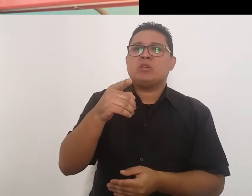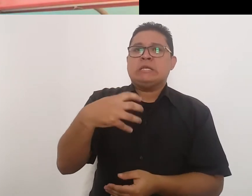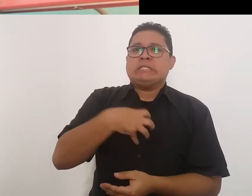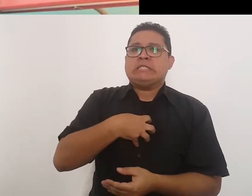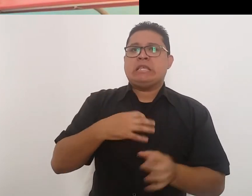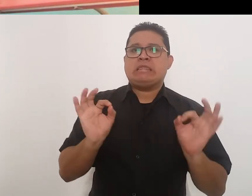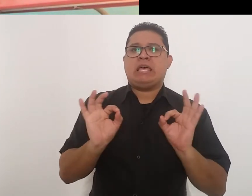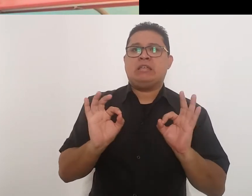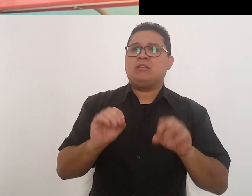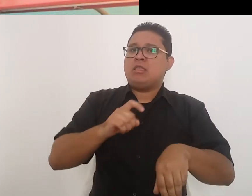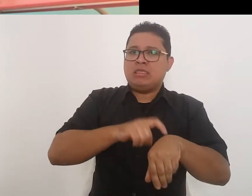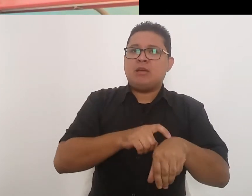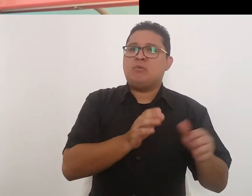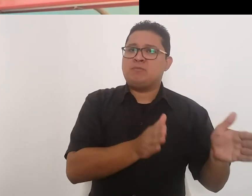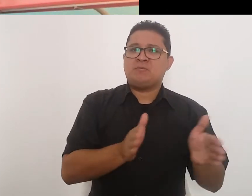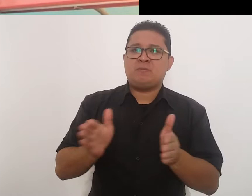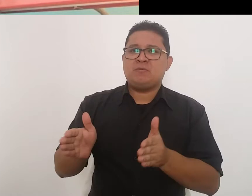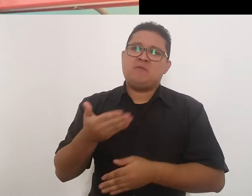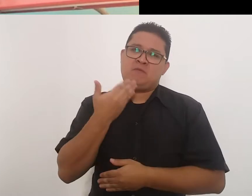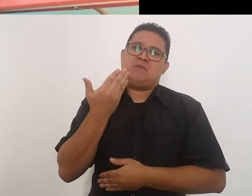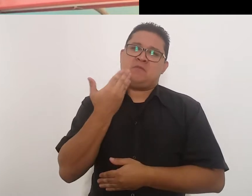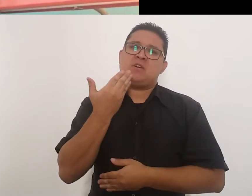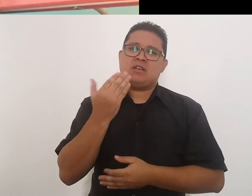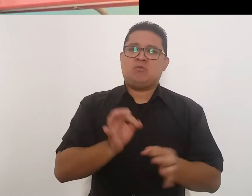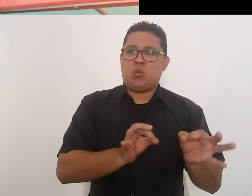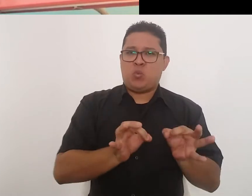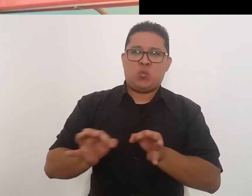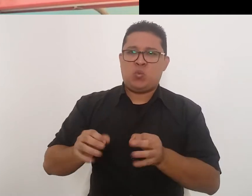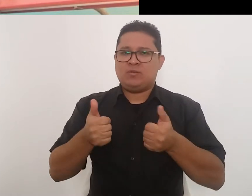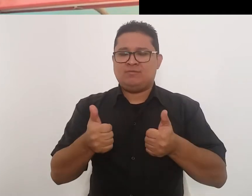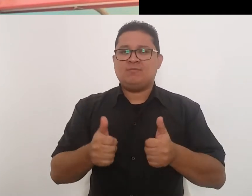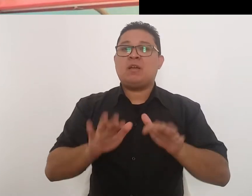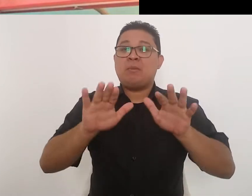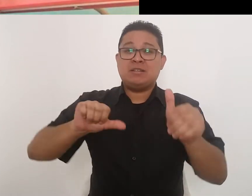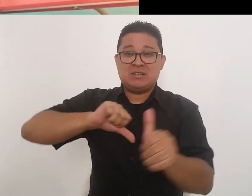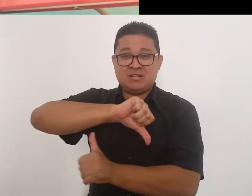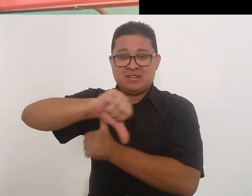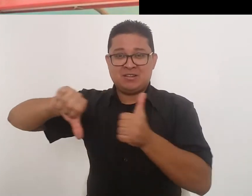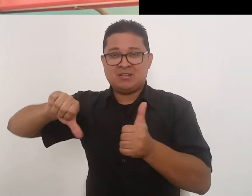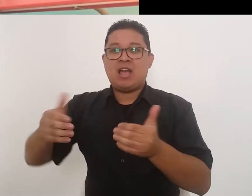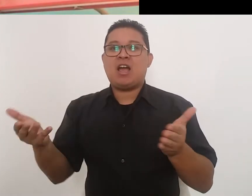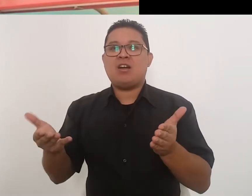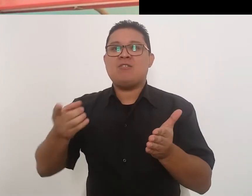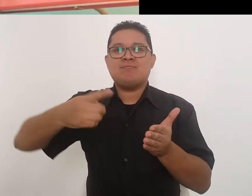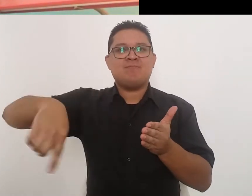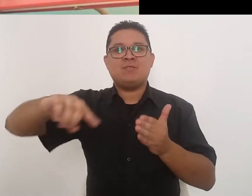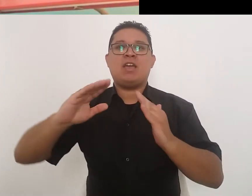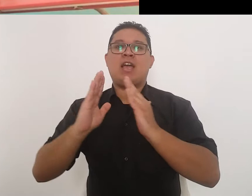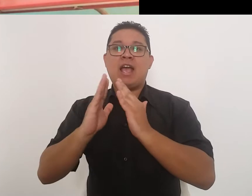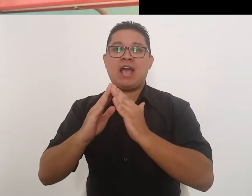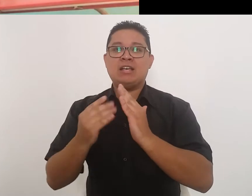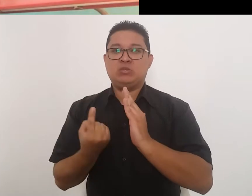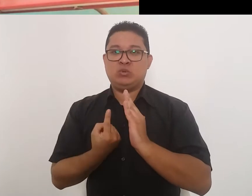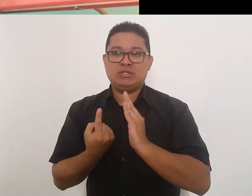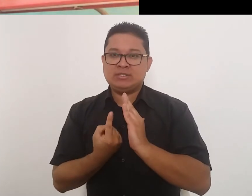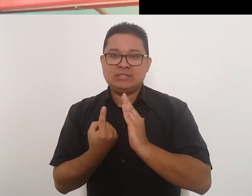e nesse sentido é mais fácil gerir o seu tempo. Você tem que estar lá, né? Agora, e no caso em que nós nos encontramos agora, né?